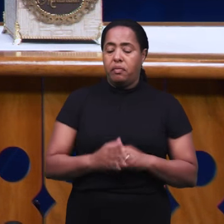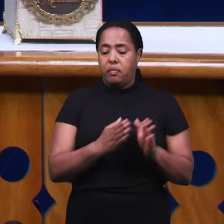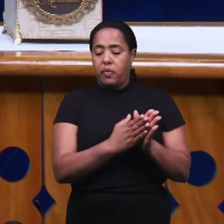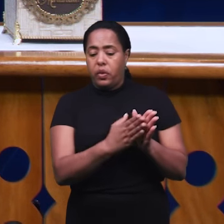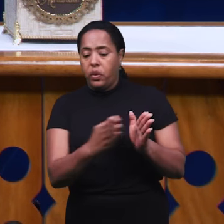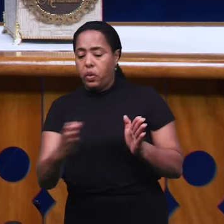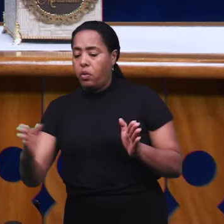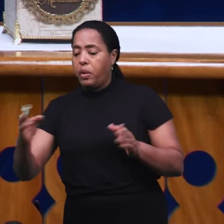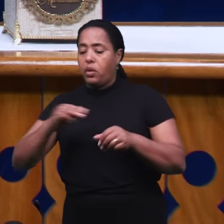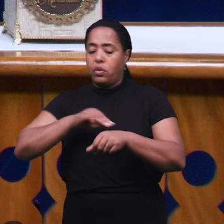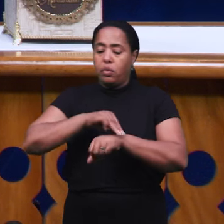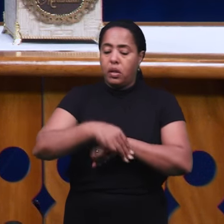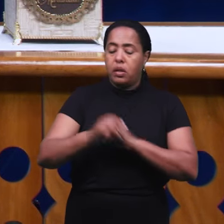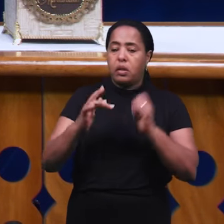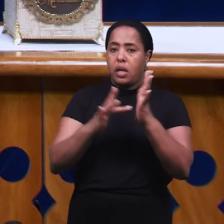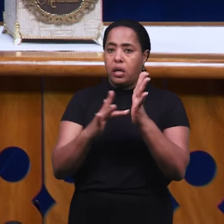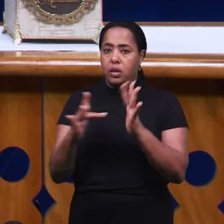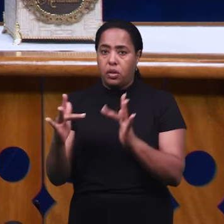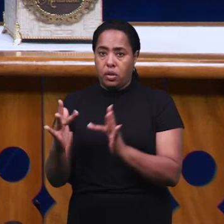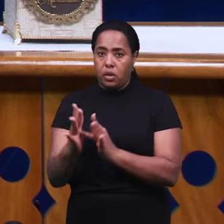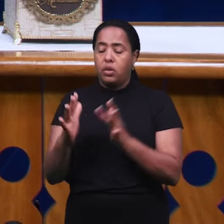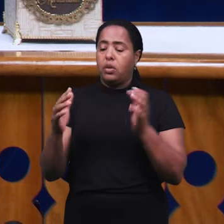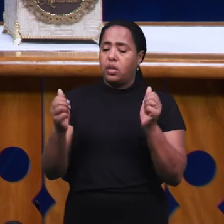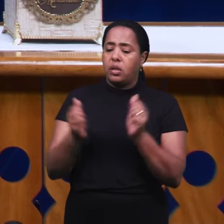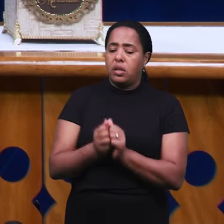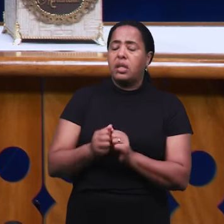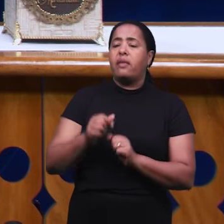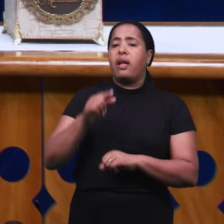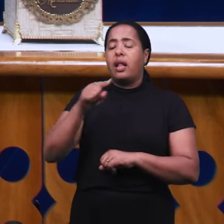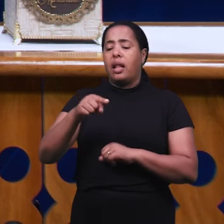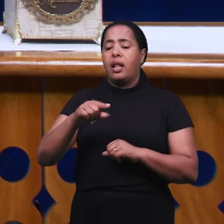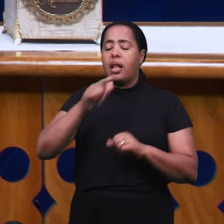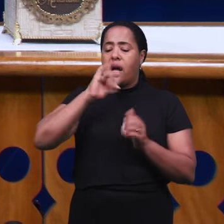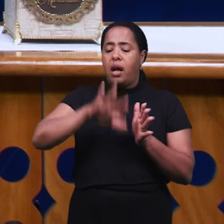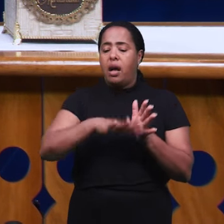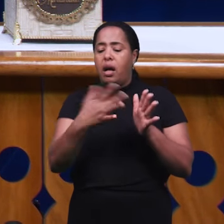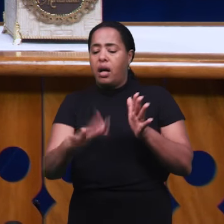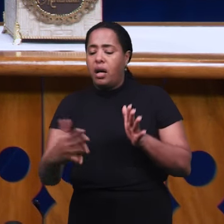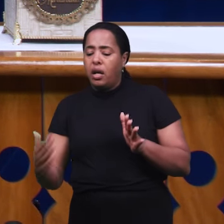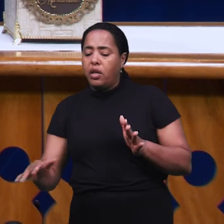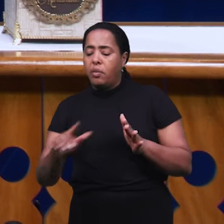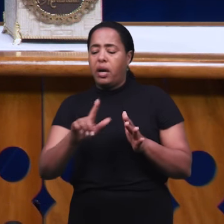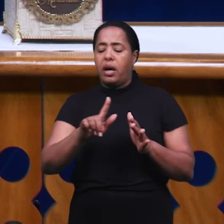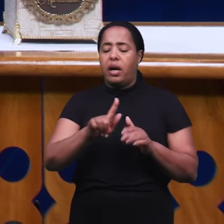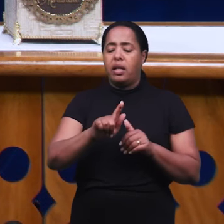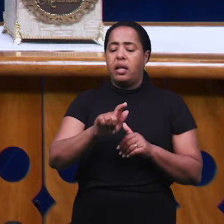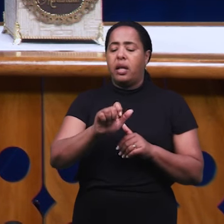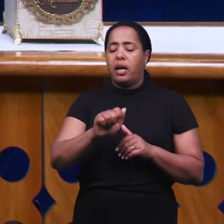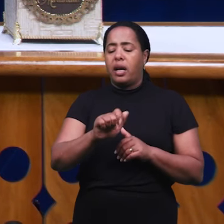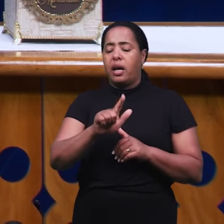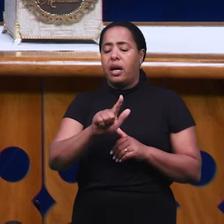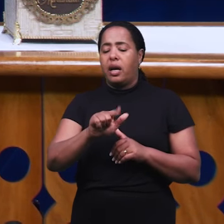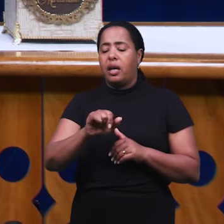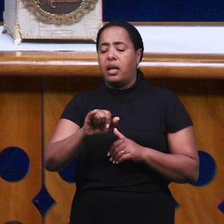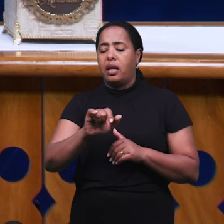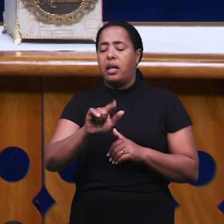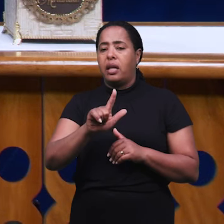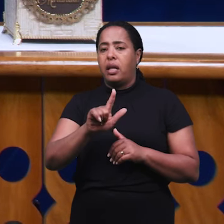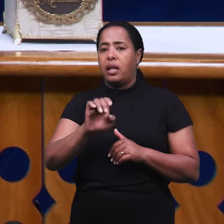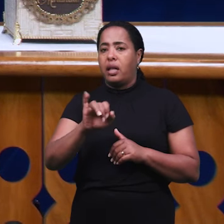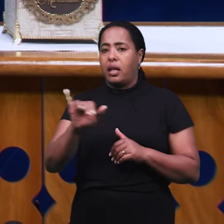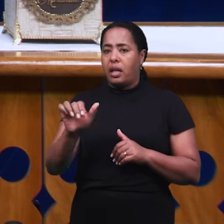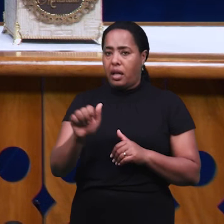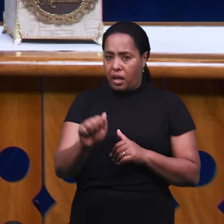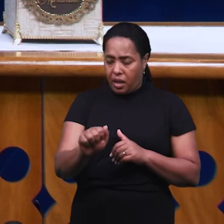Jesus, eles estavam à margem do mar da Galileia. Era o fim de um dia de intenso